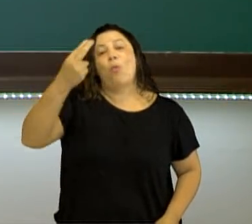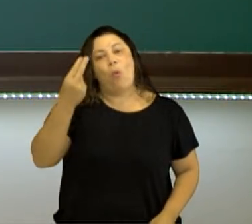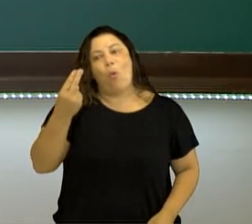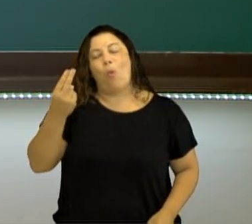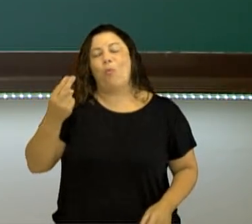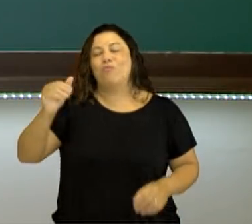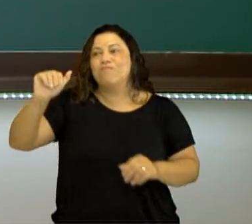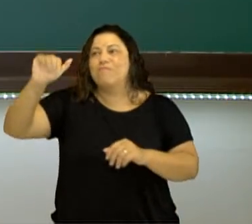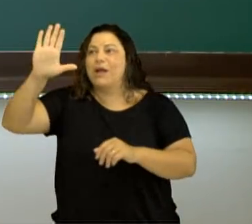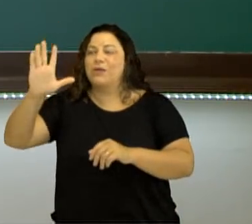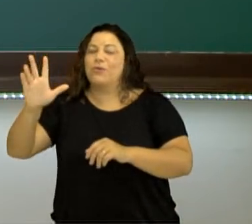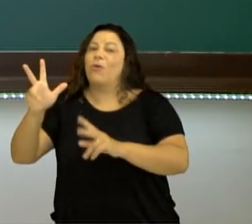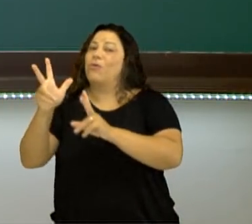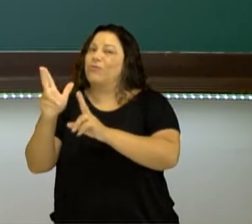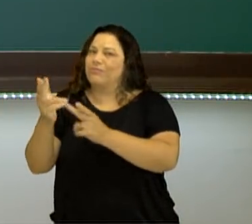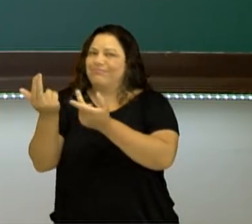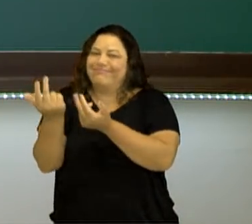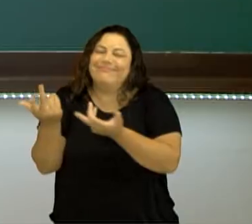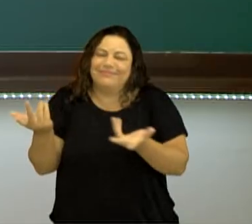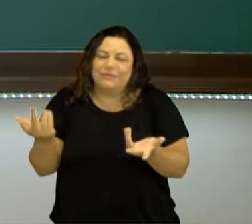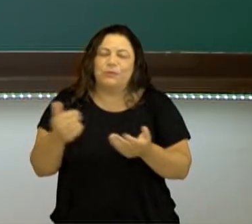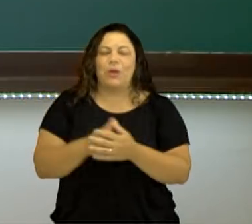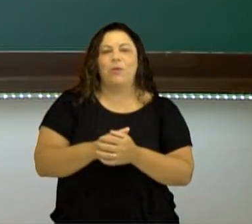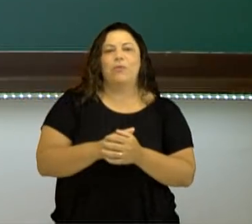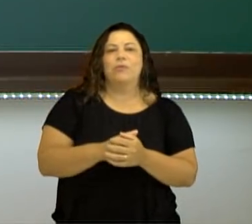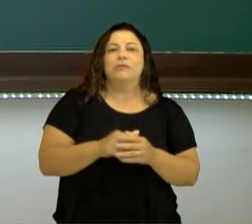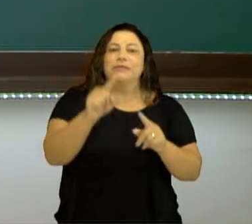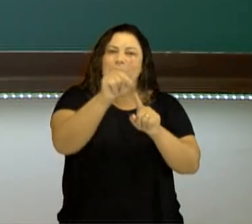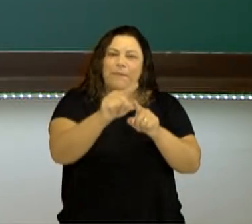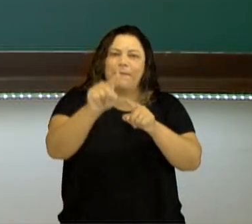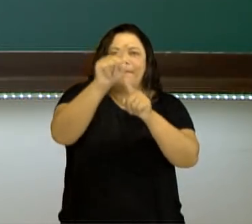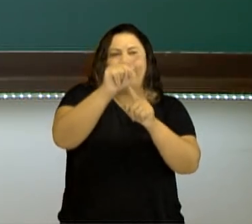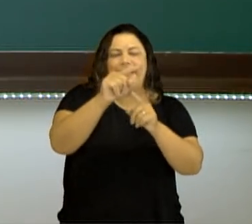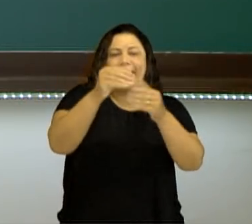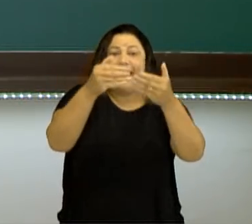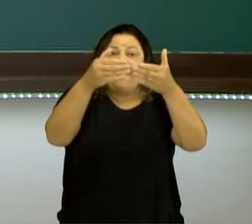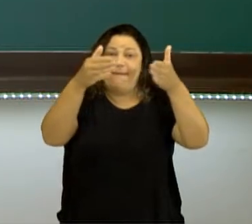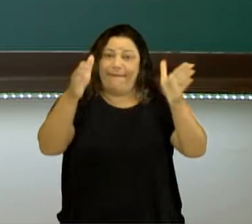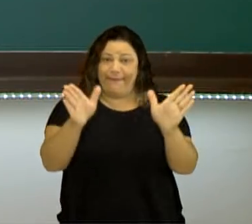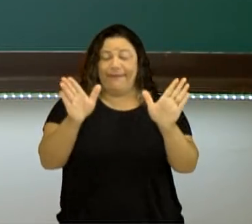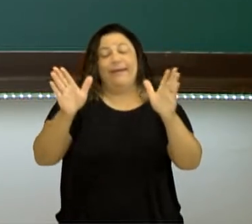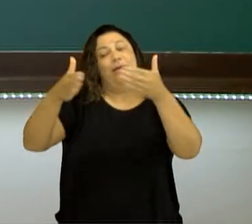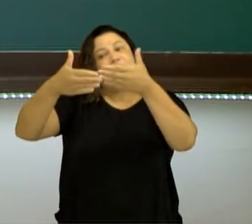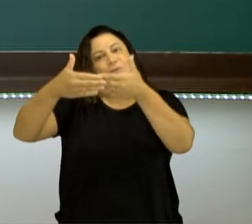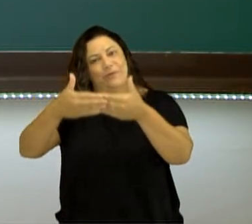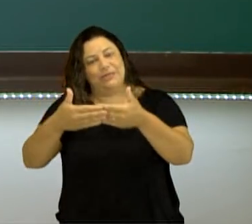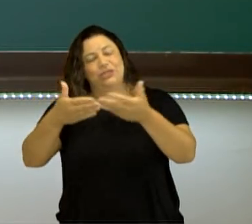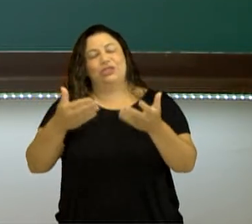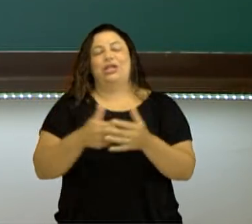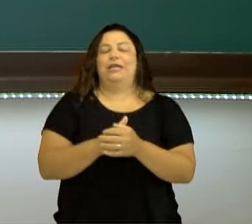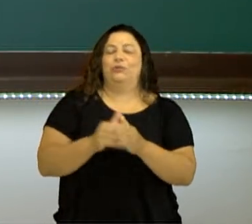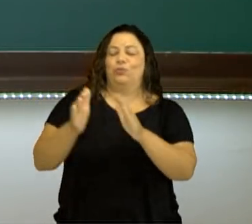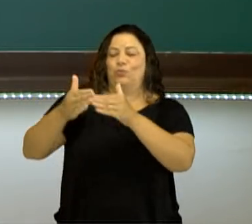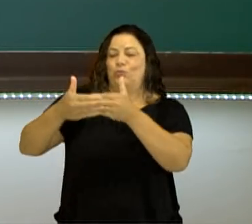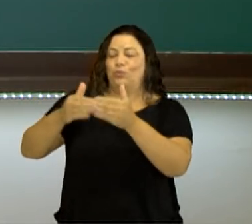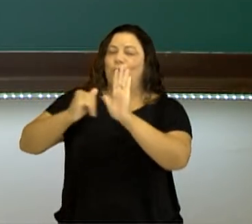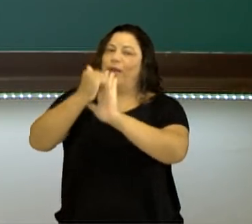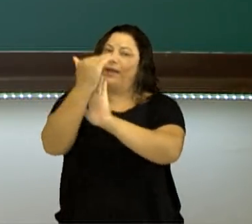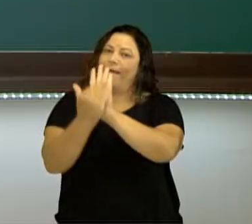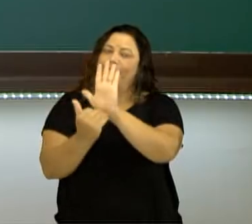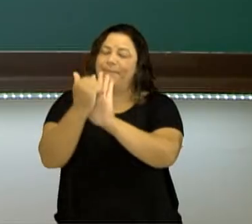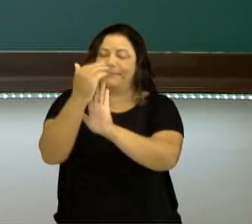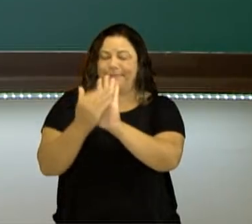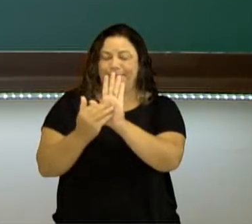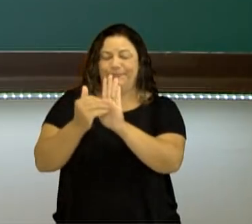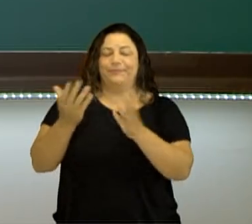igual, tá? Então, bolinha aberta, bolinha não pintada, só maior ou menor. Bolinha pintada, intervalo fechado, maior